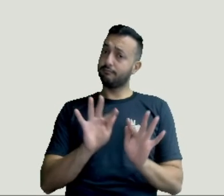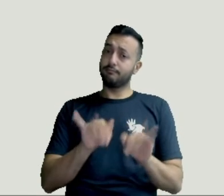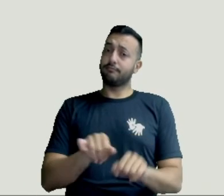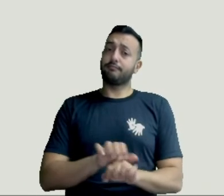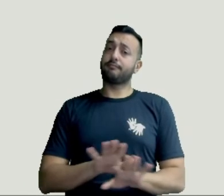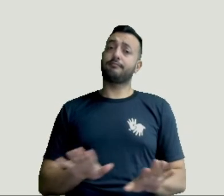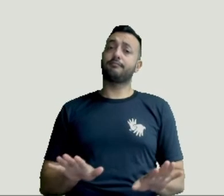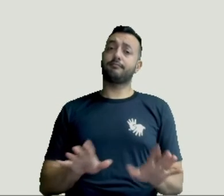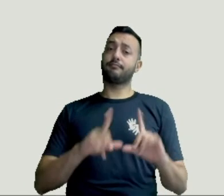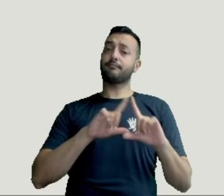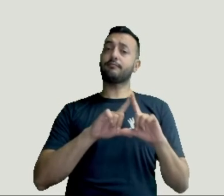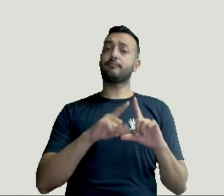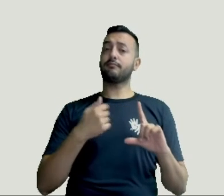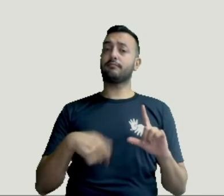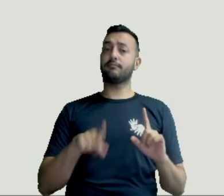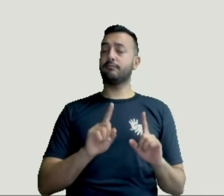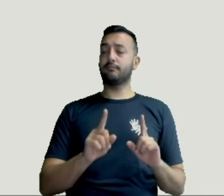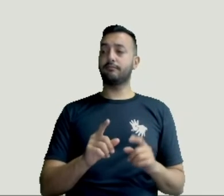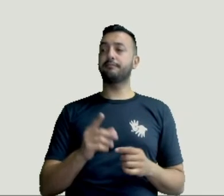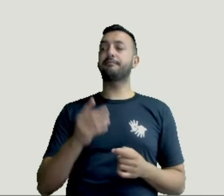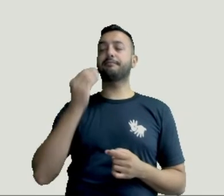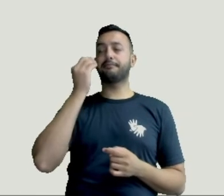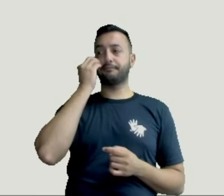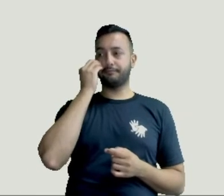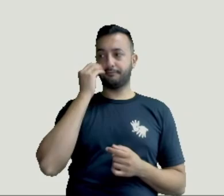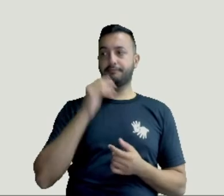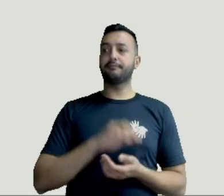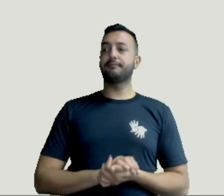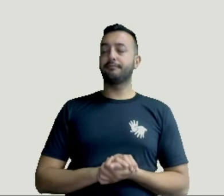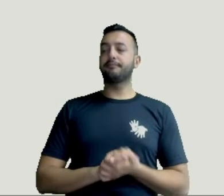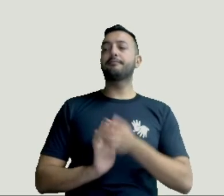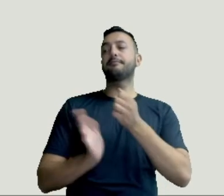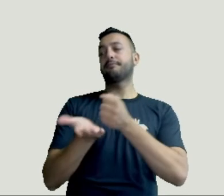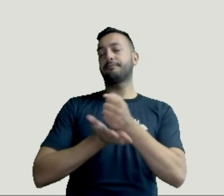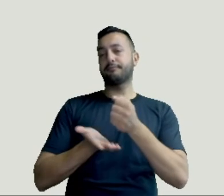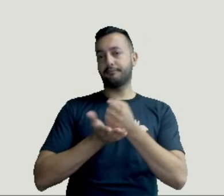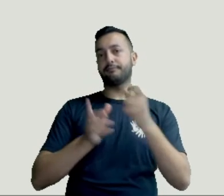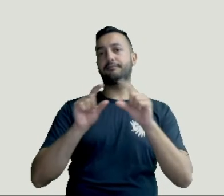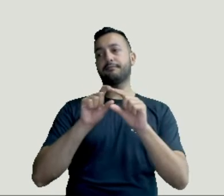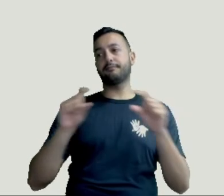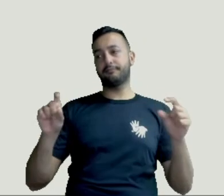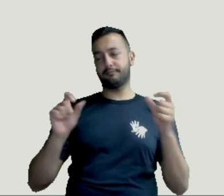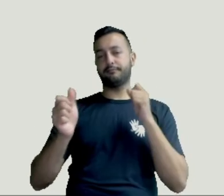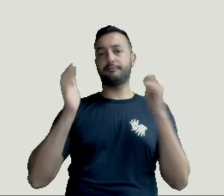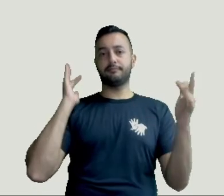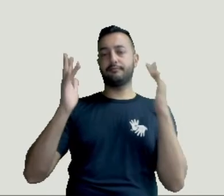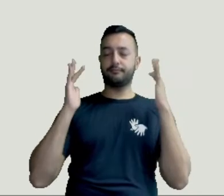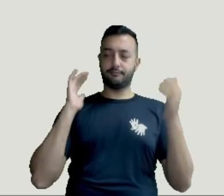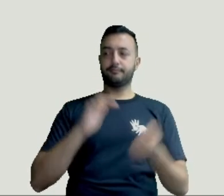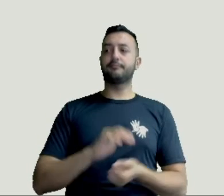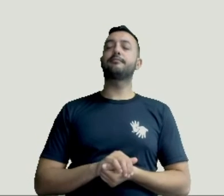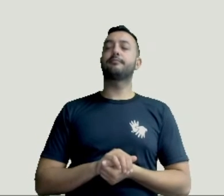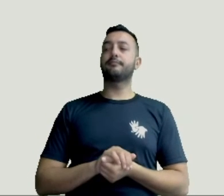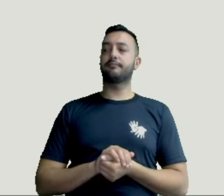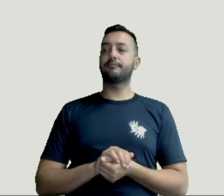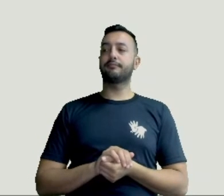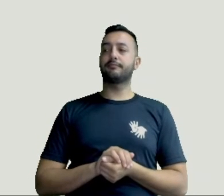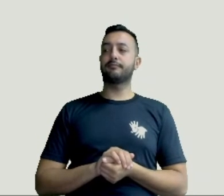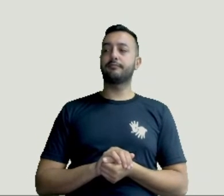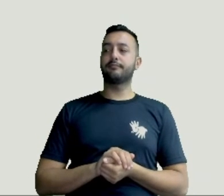não precisa fazer a variação. Aí eu vou fazer o quê? Eu vou pegar essa fórmula básica da velocidade, tá? Que